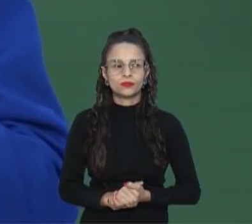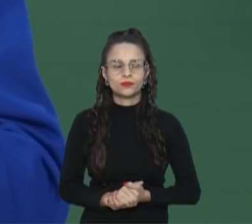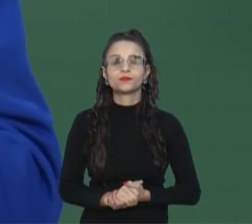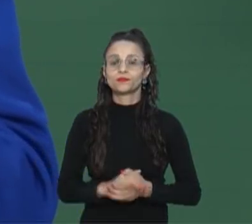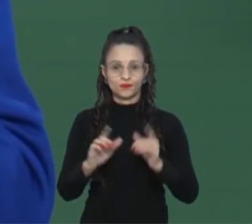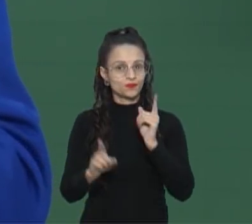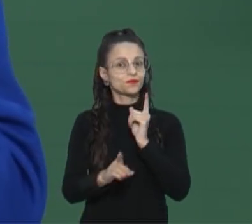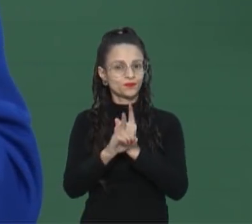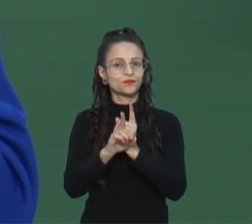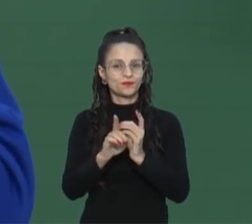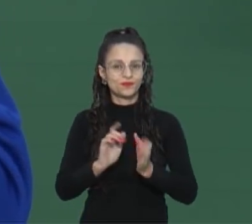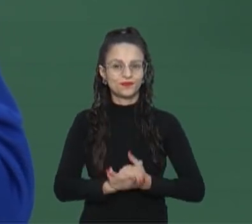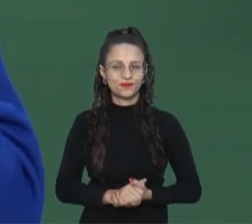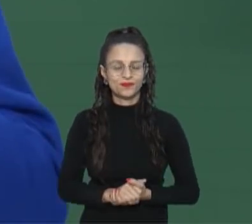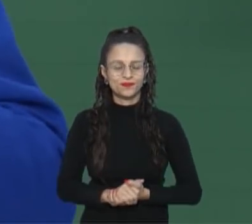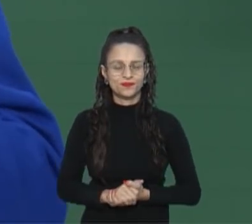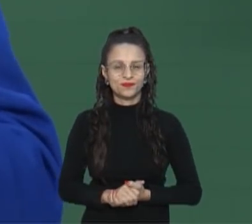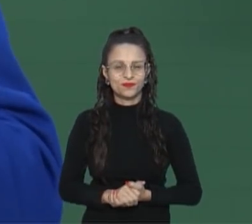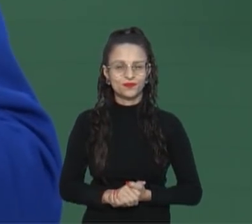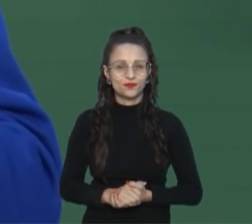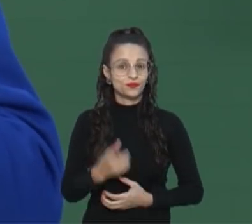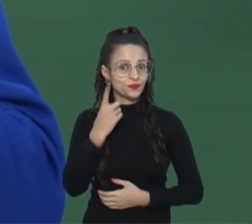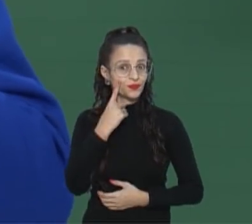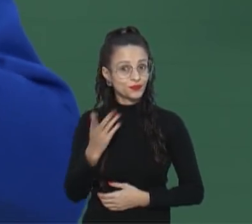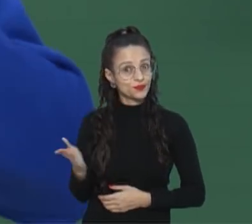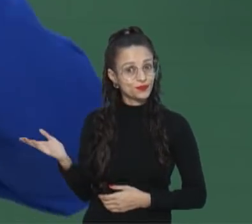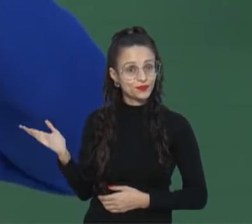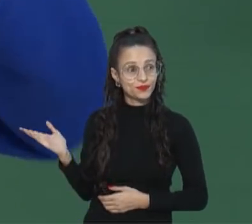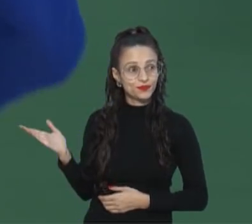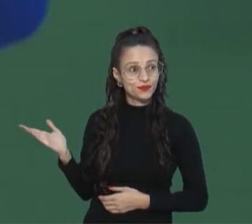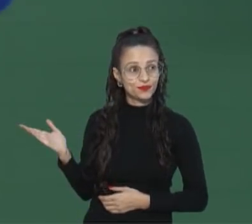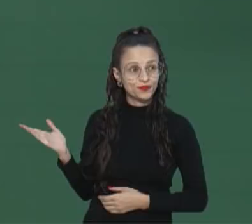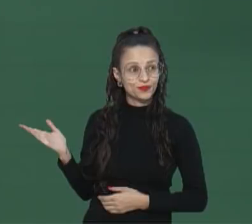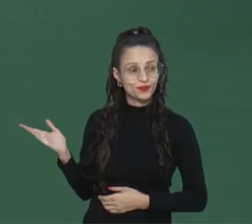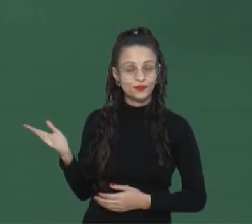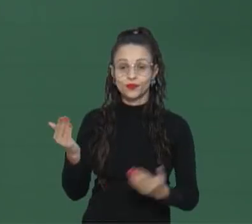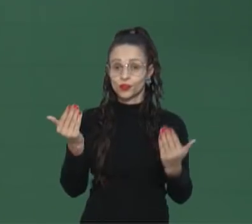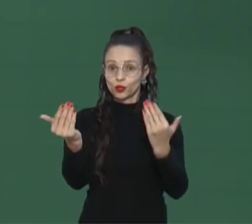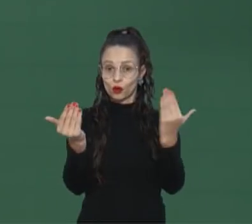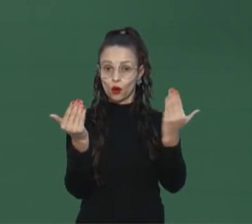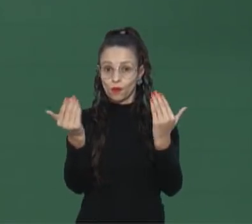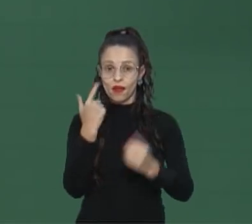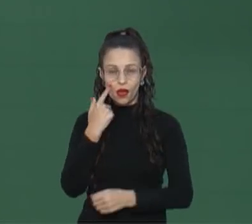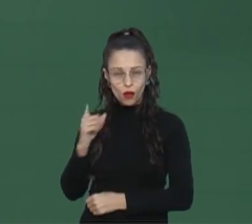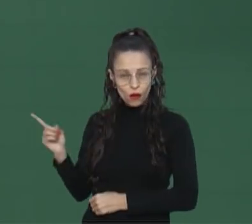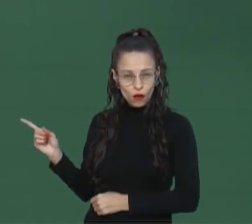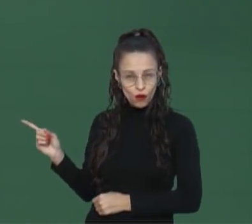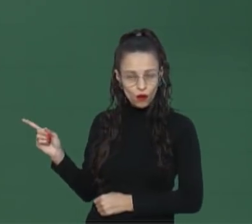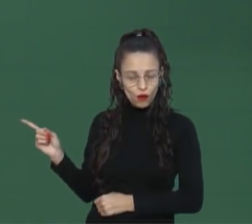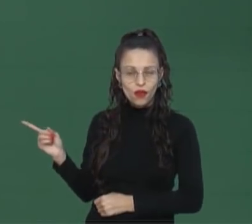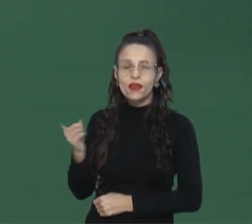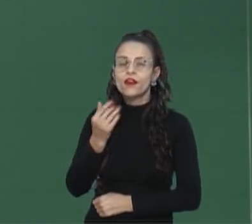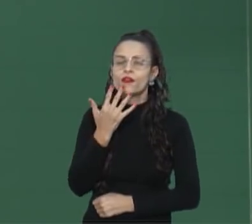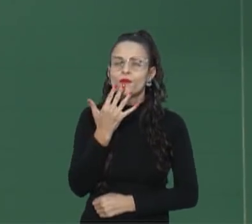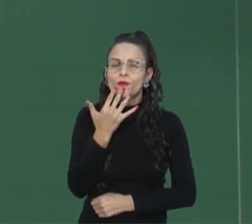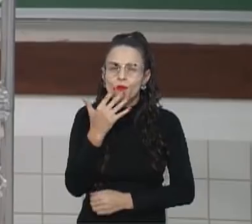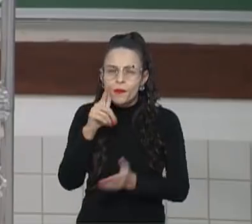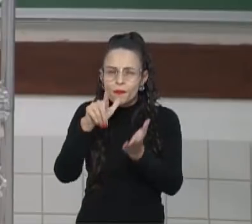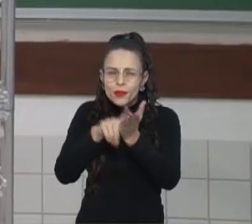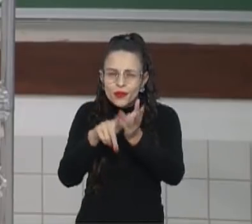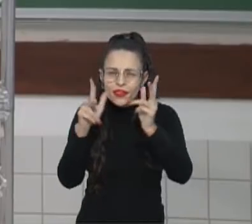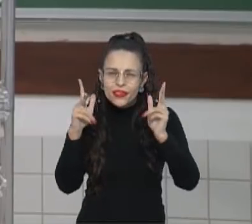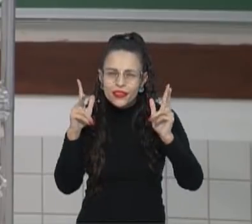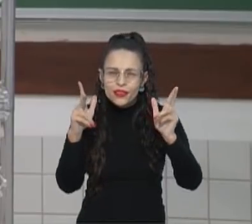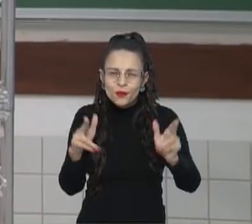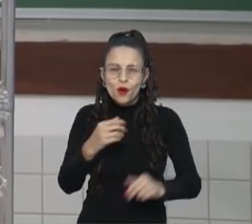Já encontrei. Olha só, gente. Compara aqui, ó. Veja como a coloração do papel ficou igualzinho ao